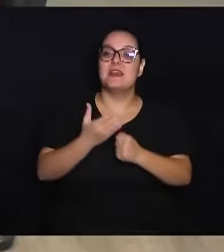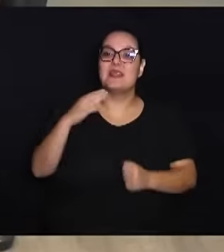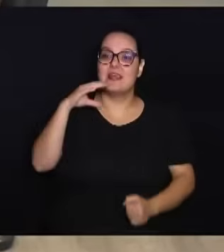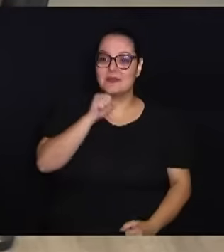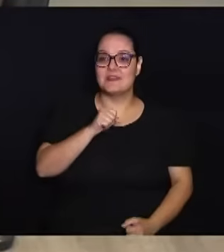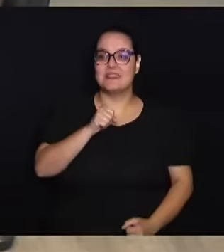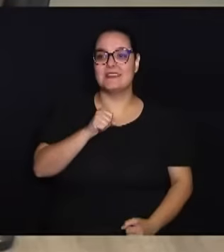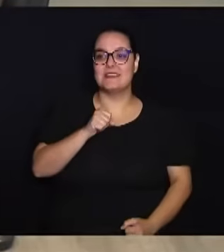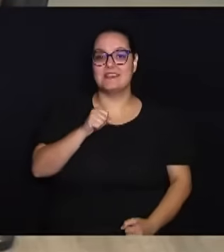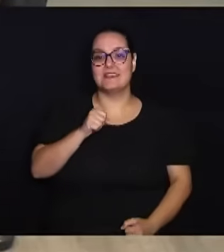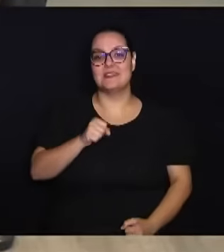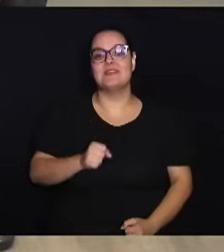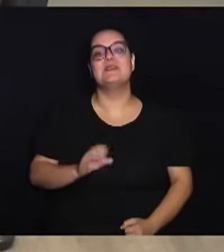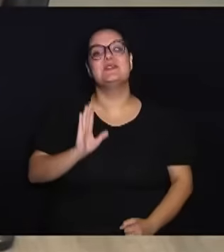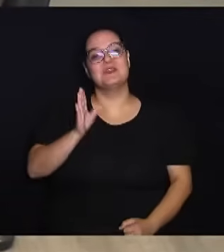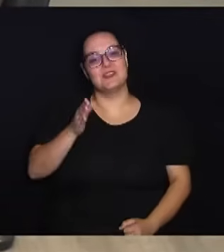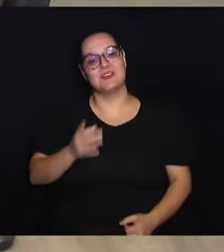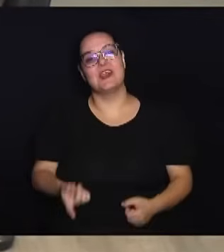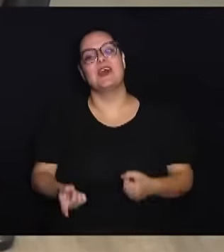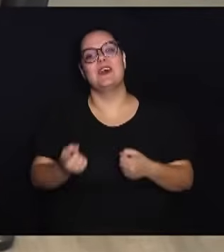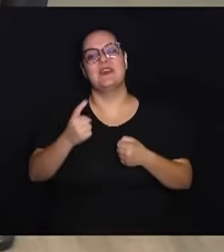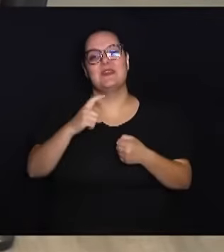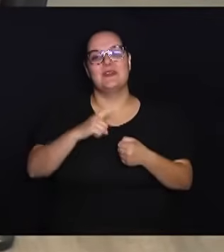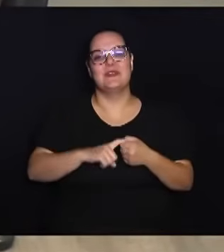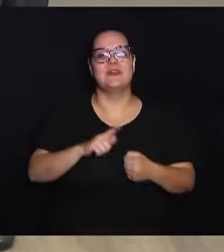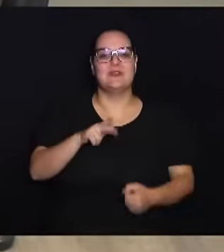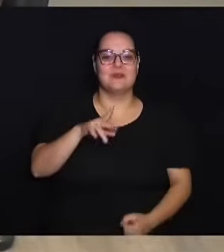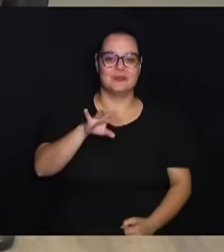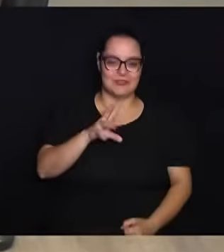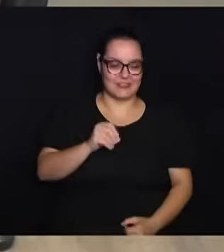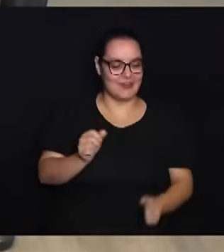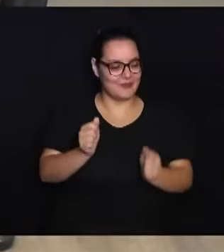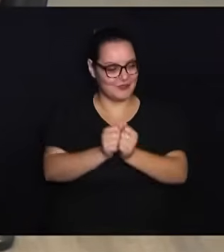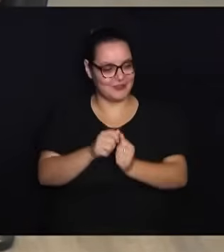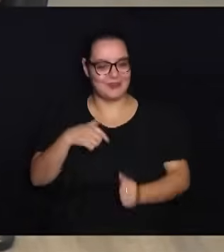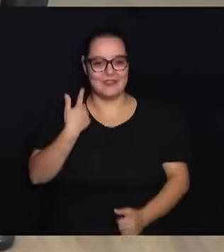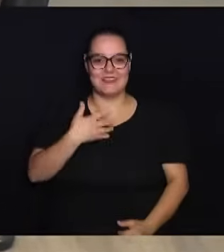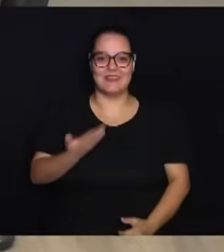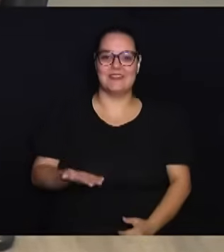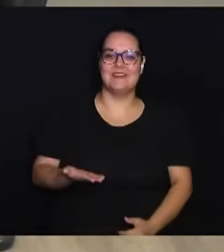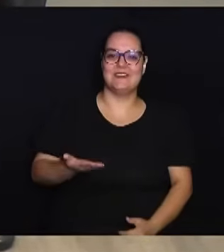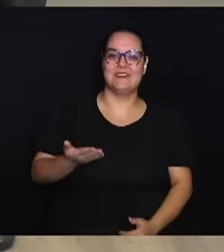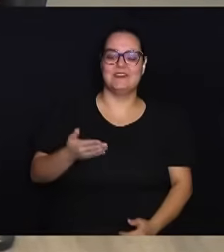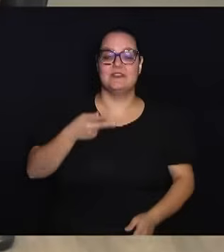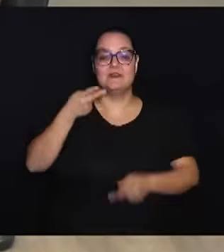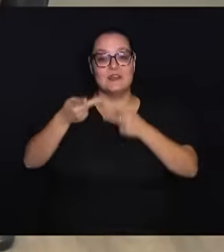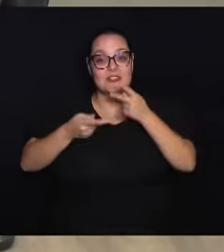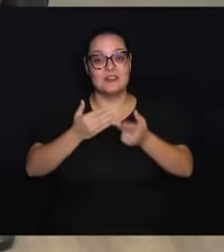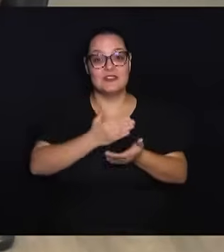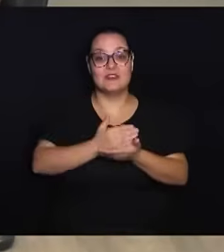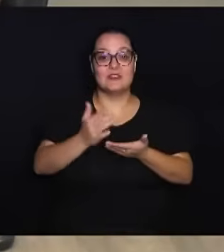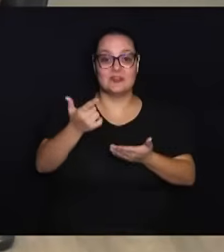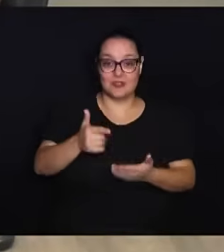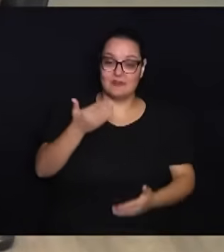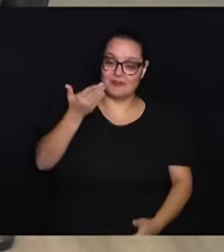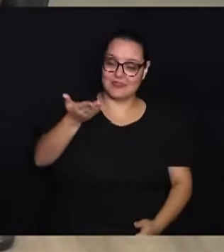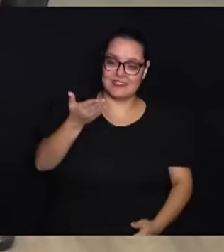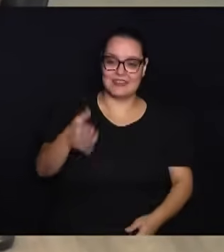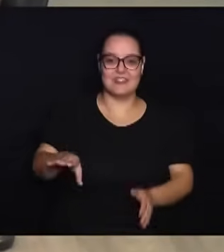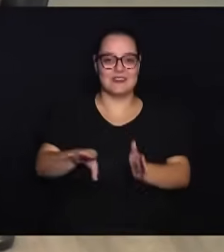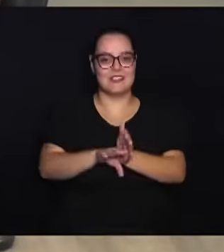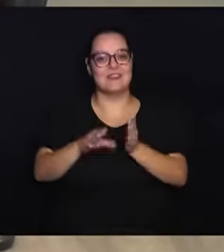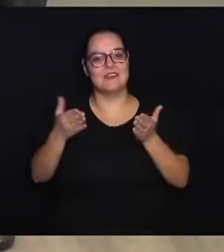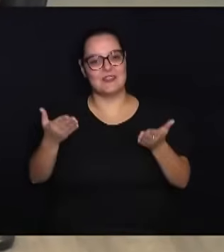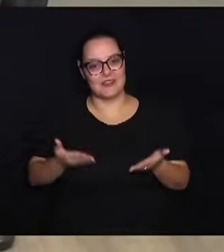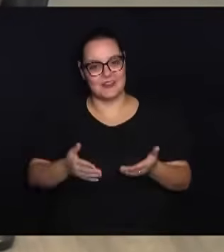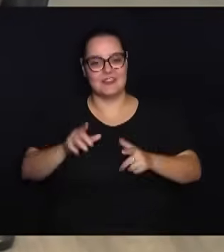a pouquinho a gente volta. Gustavo está aqui com a gente, estamos falando de recomeço. Você que está chegando agora